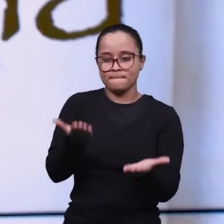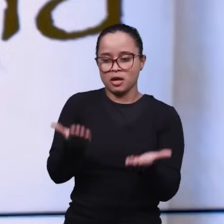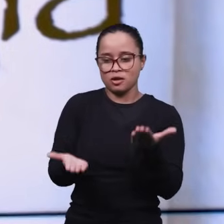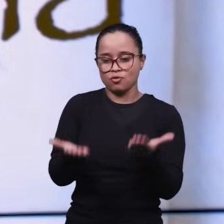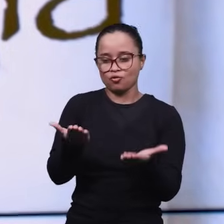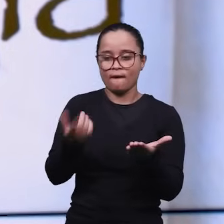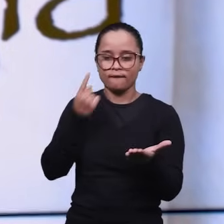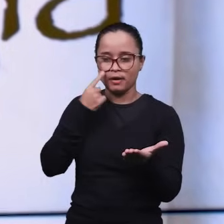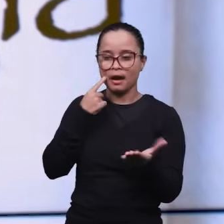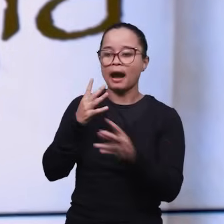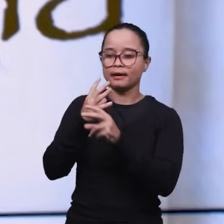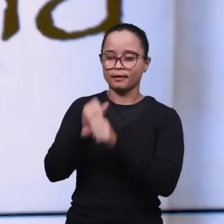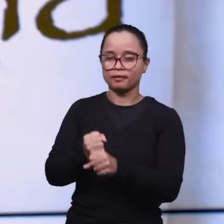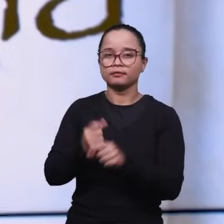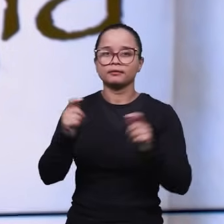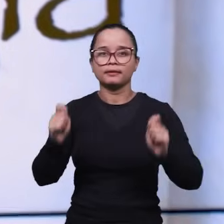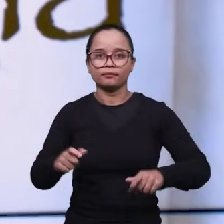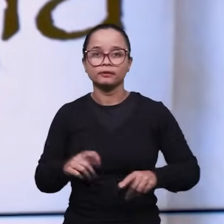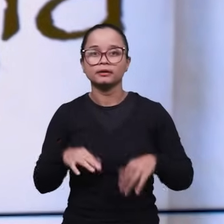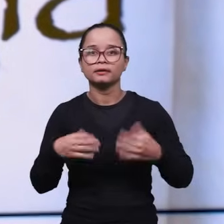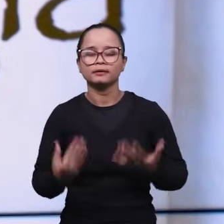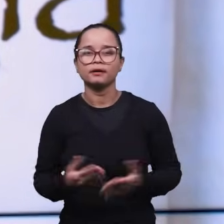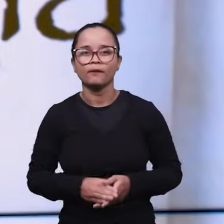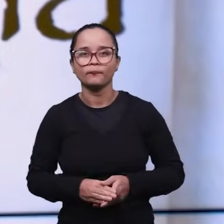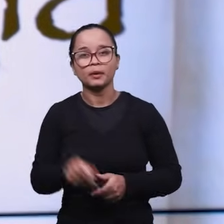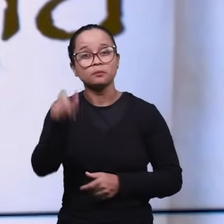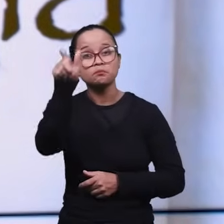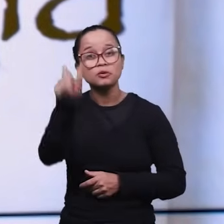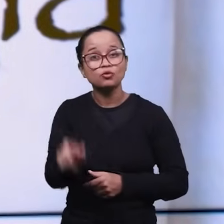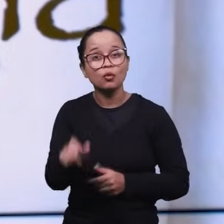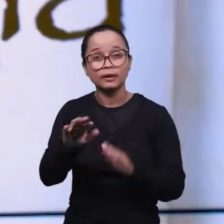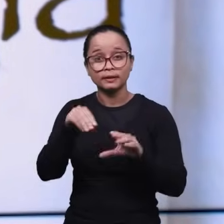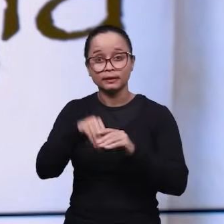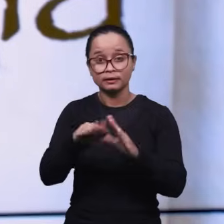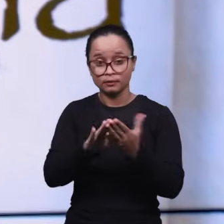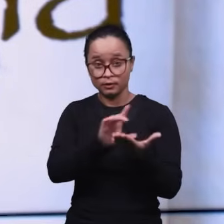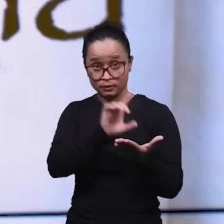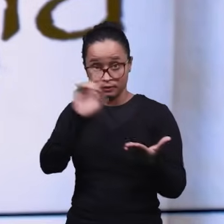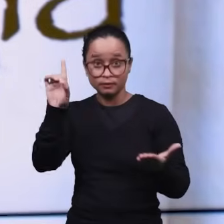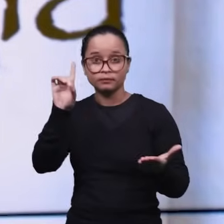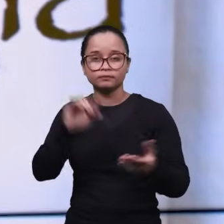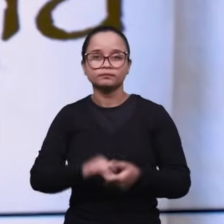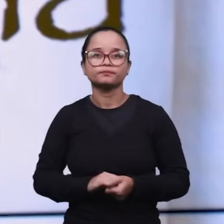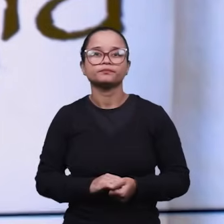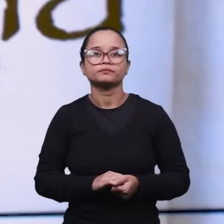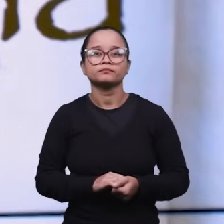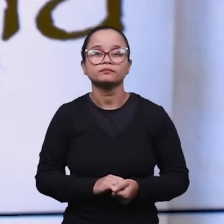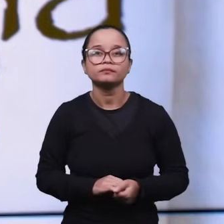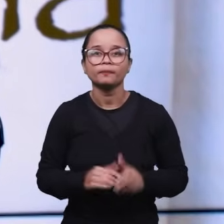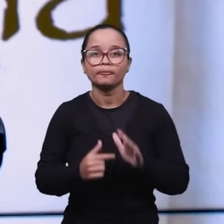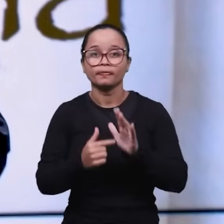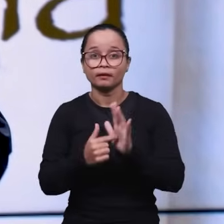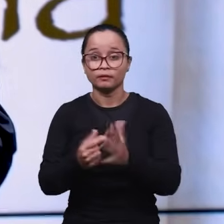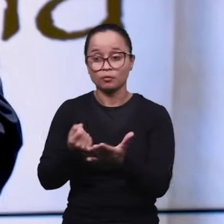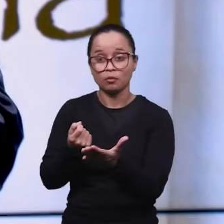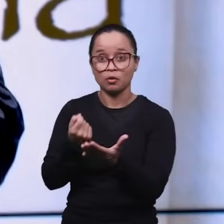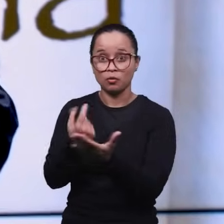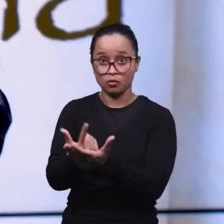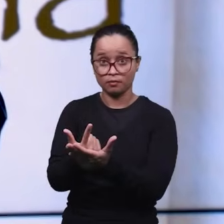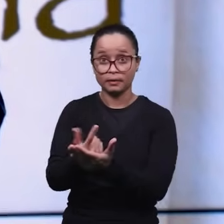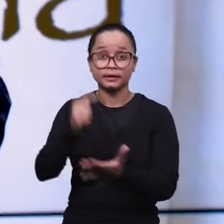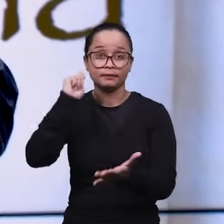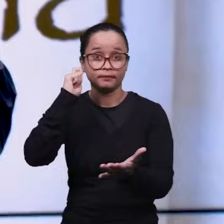peso. O primeiro personagem bíblico que é mencionado fazendo uma compra